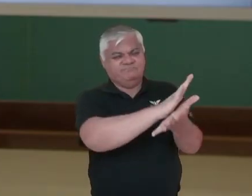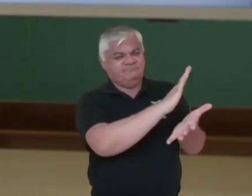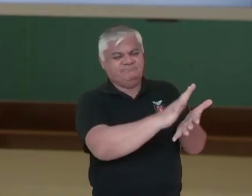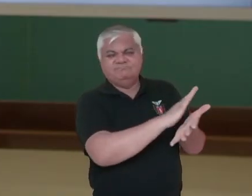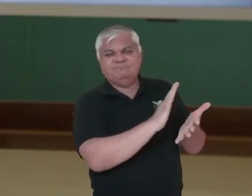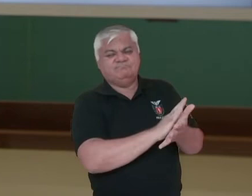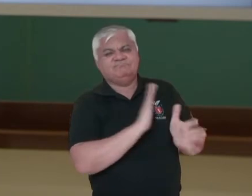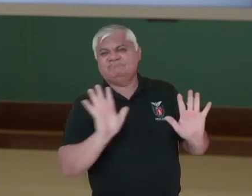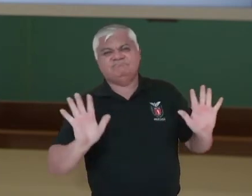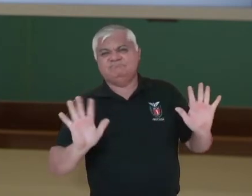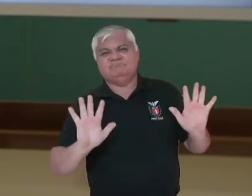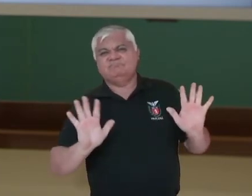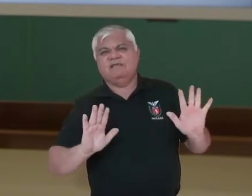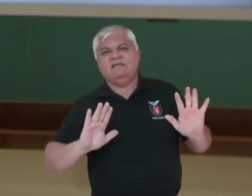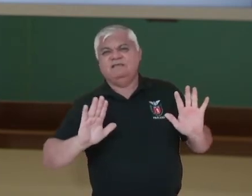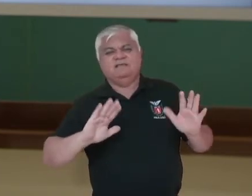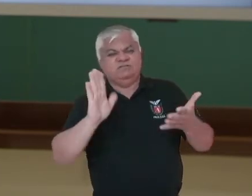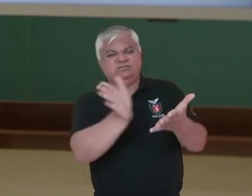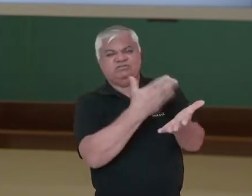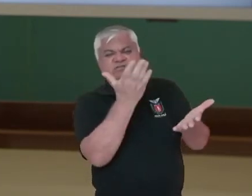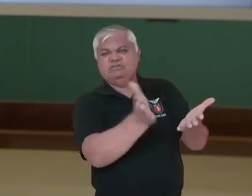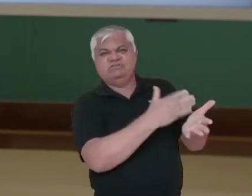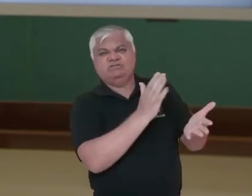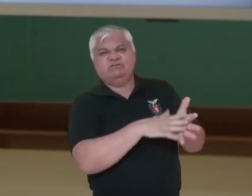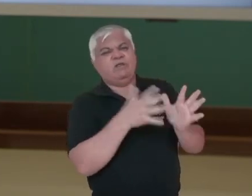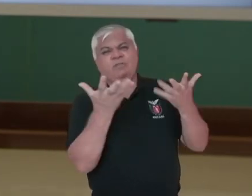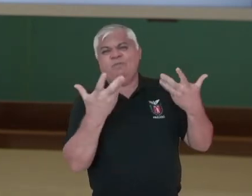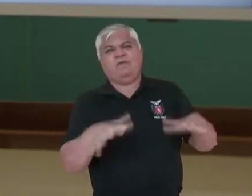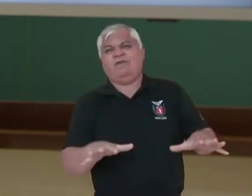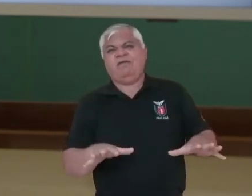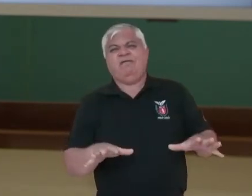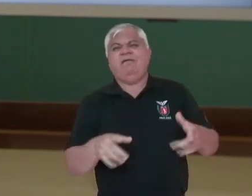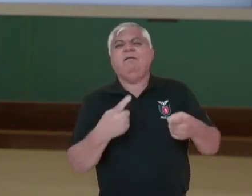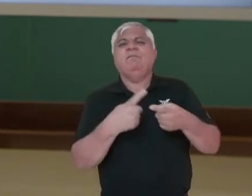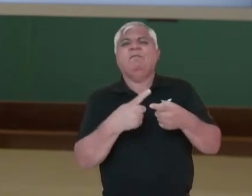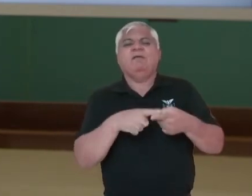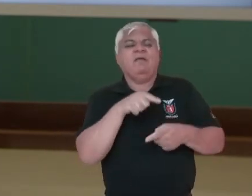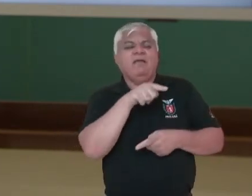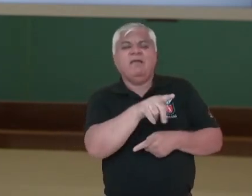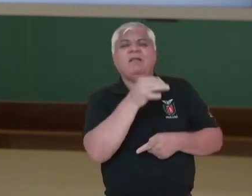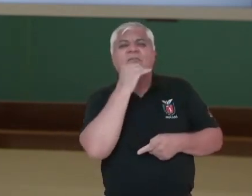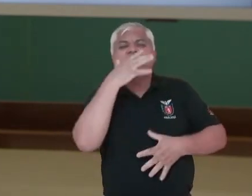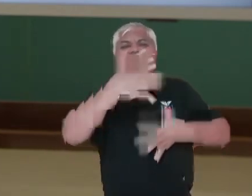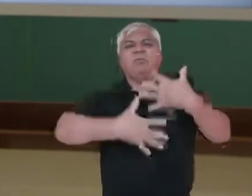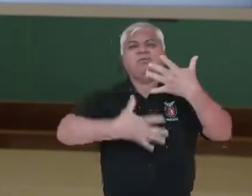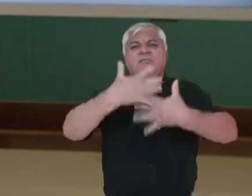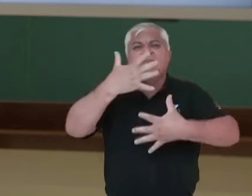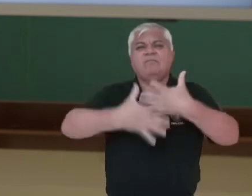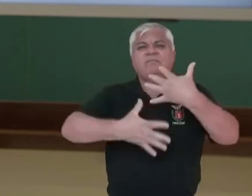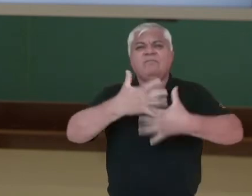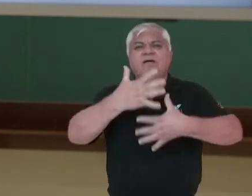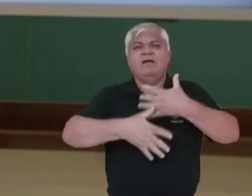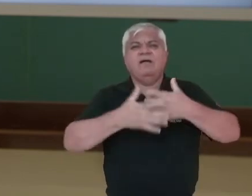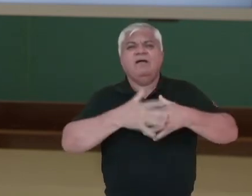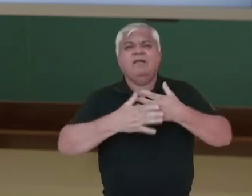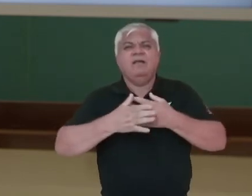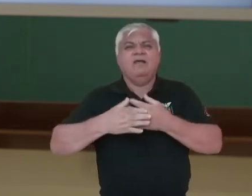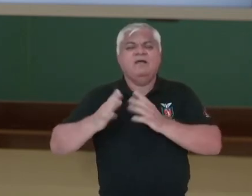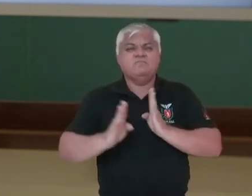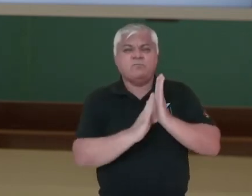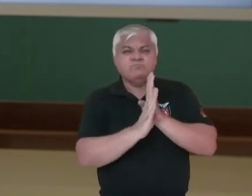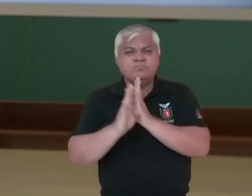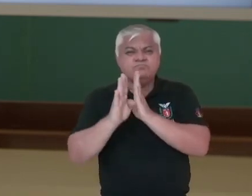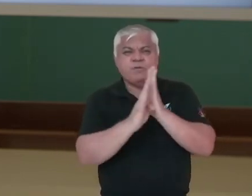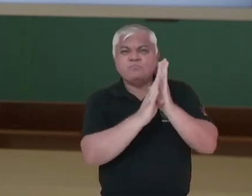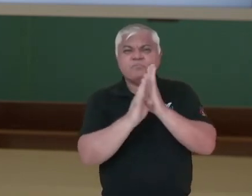por essas expedições, né? Para que não estivesse nenhuma situação ali que fosse atrapalhar a exploração dos recursos